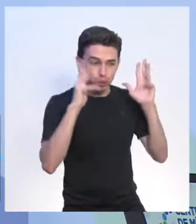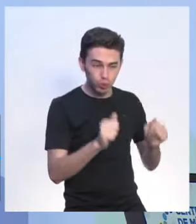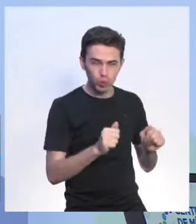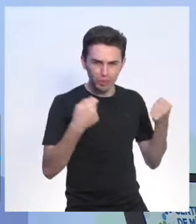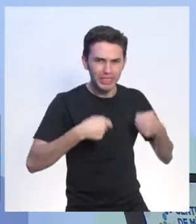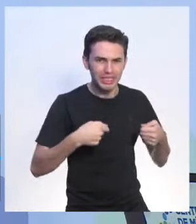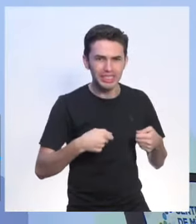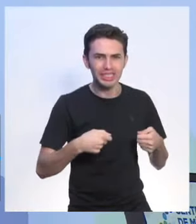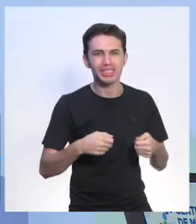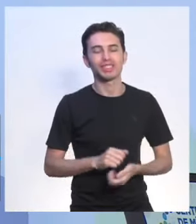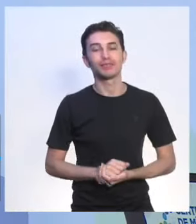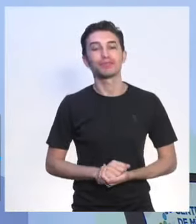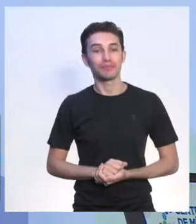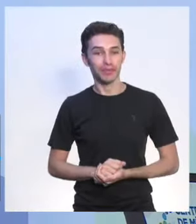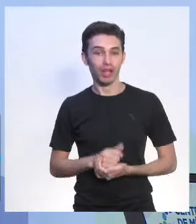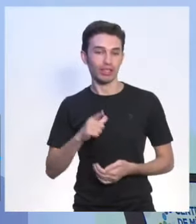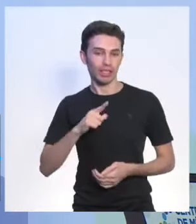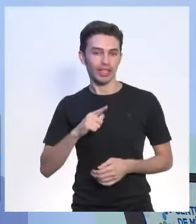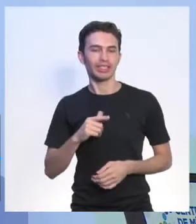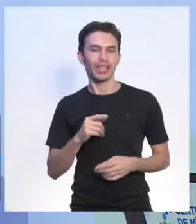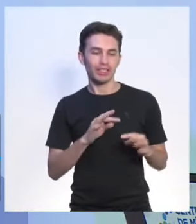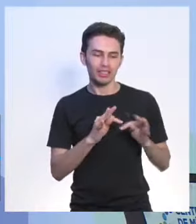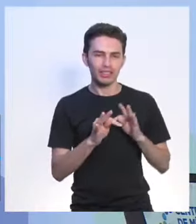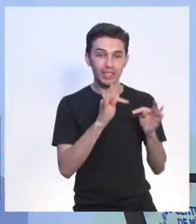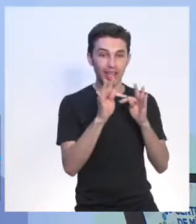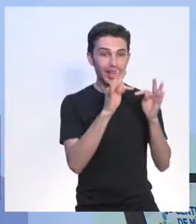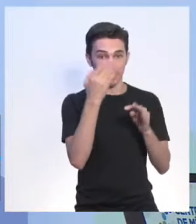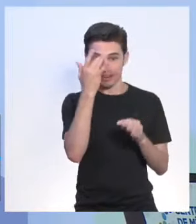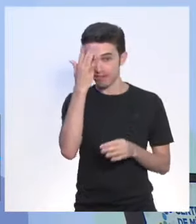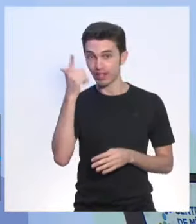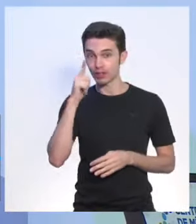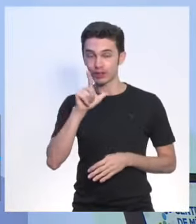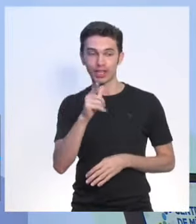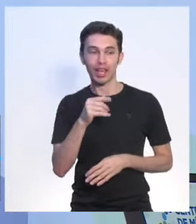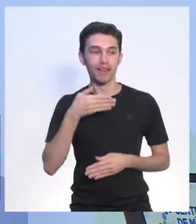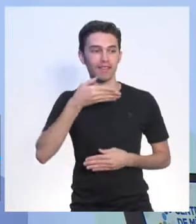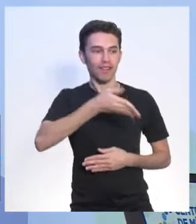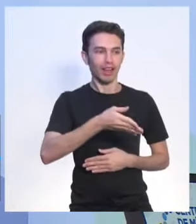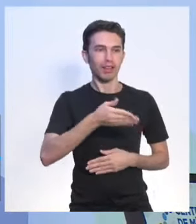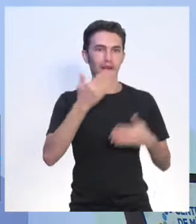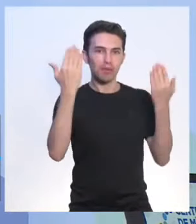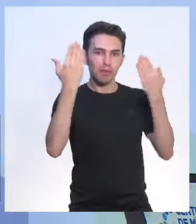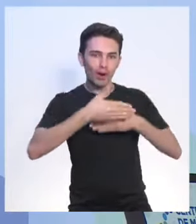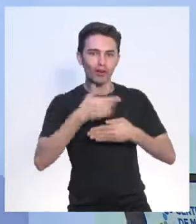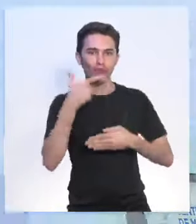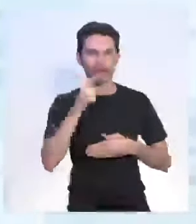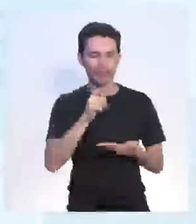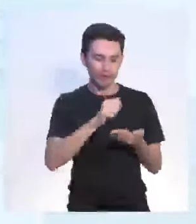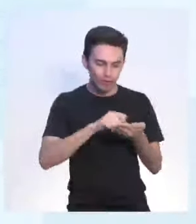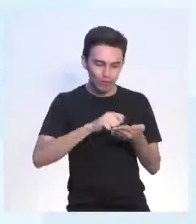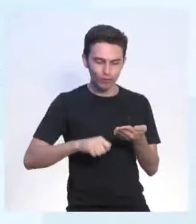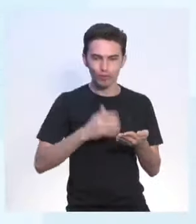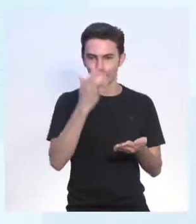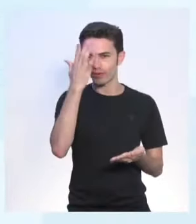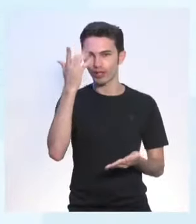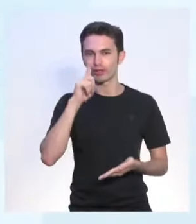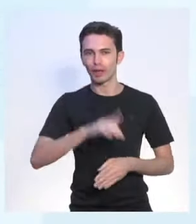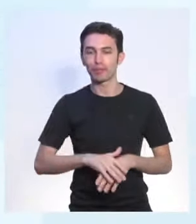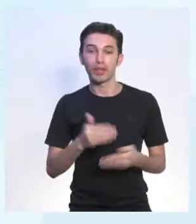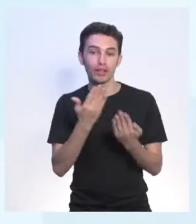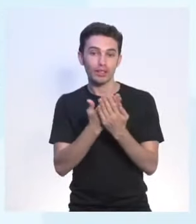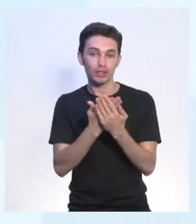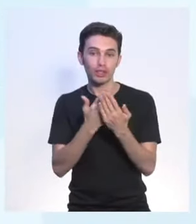para me ajudar e facilitar a minha vida na hora de fazer o exame. Bom? Então, na nossa aula passada, nós vimos